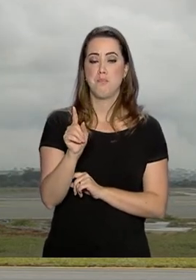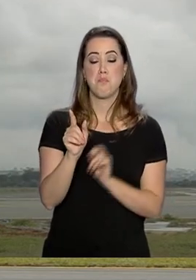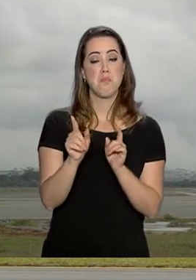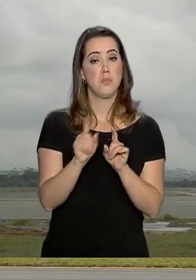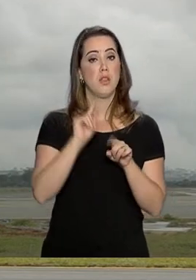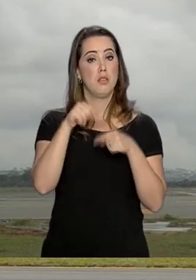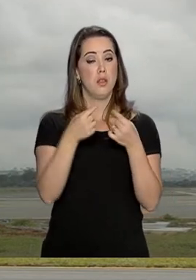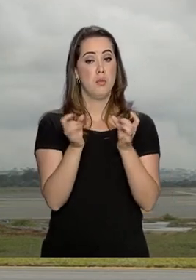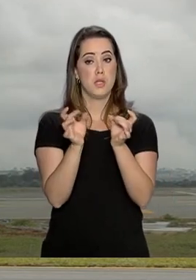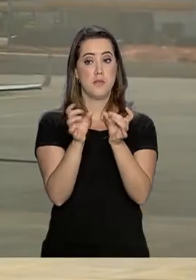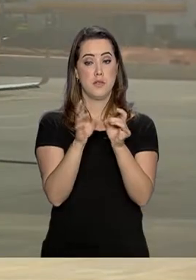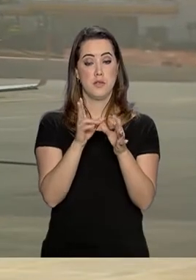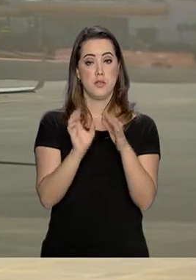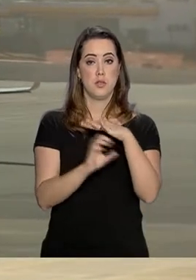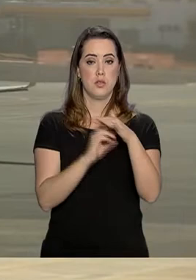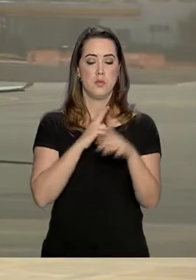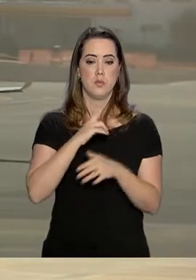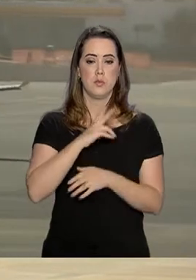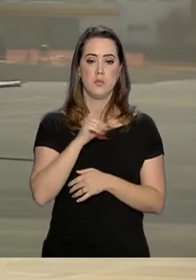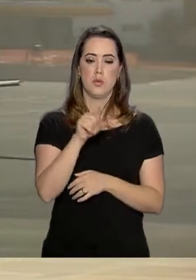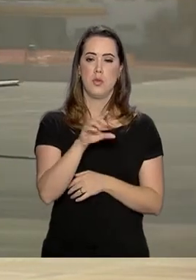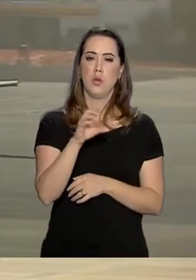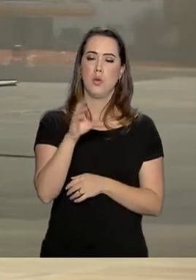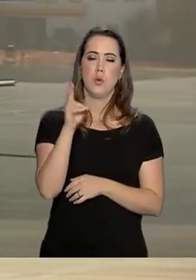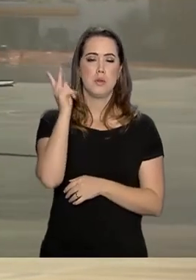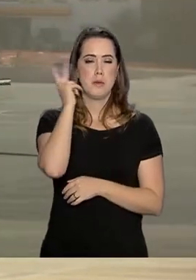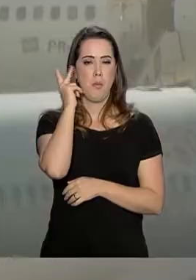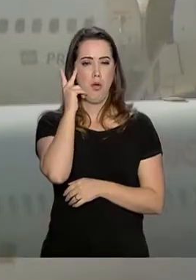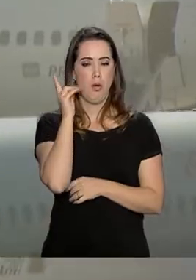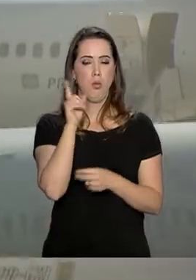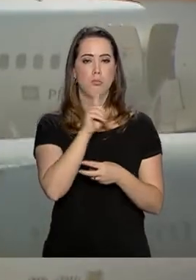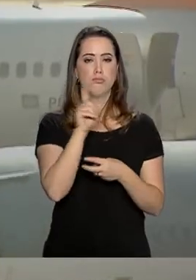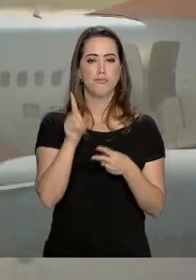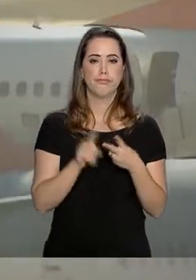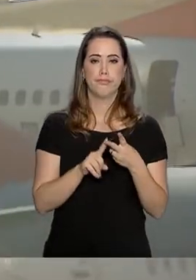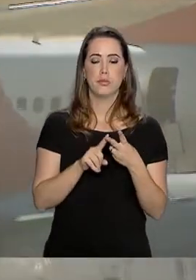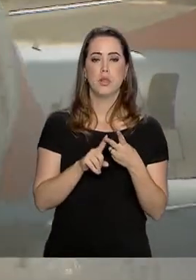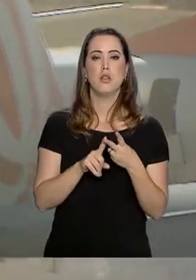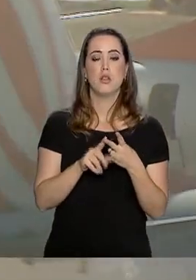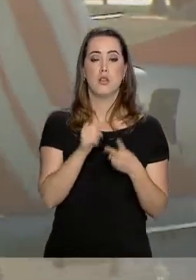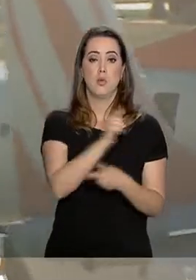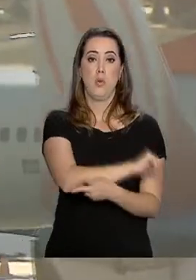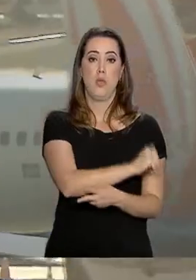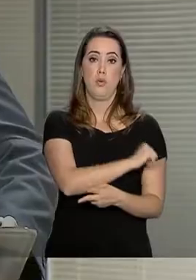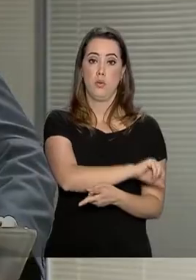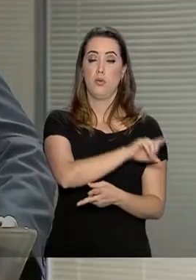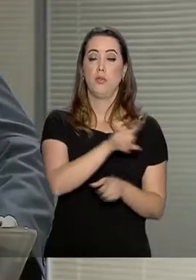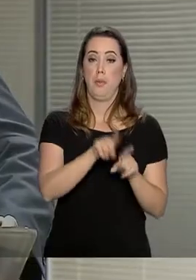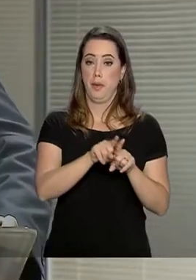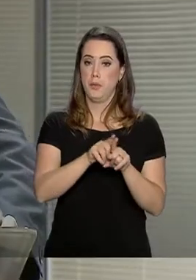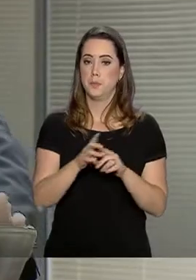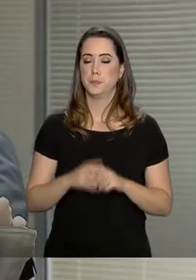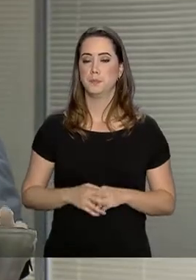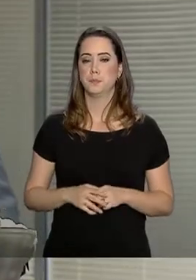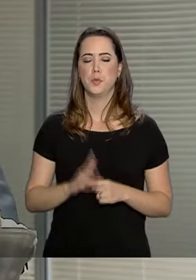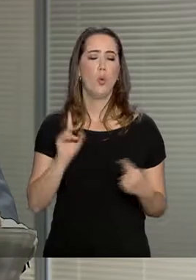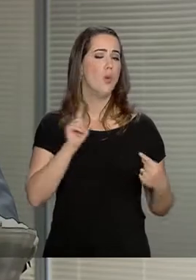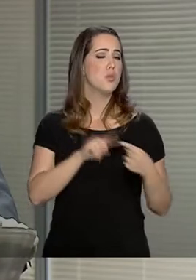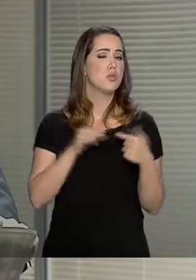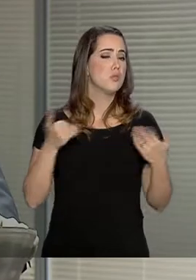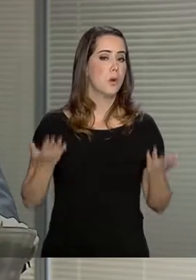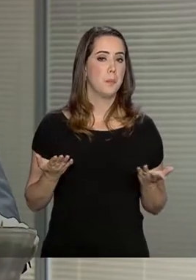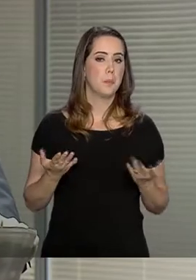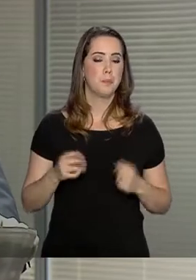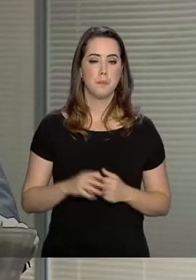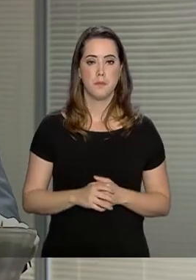concedida à iniciativa privada os terminais de Congonhas, em São Paulo, e Santos Dumont, no Rio de Janeiro. O objetivo, segundo o